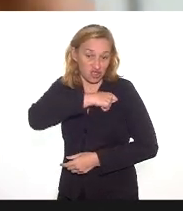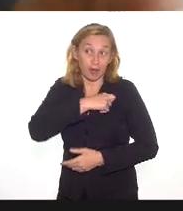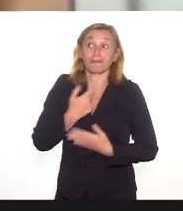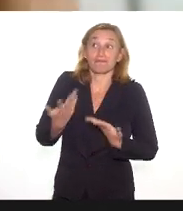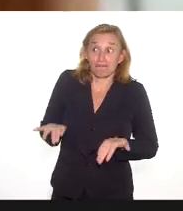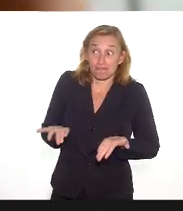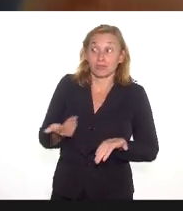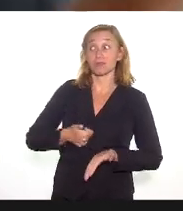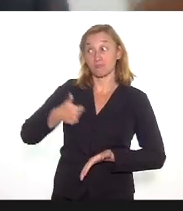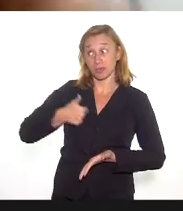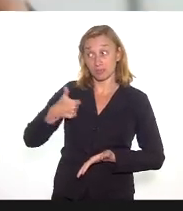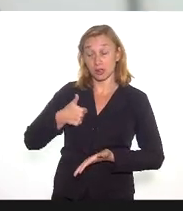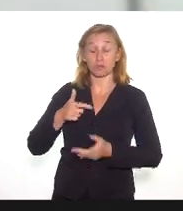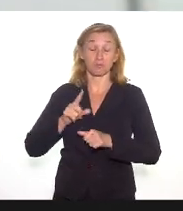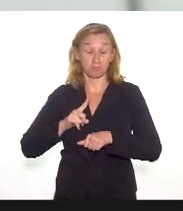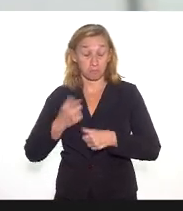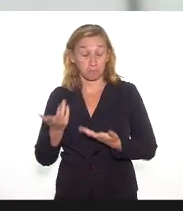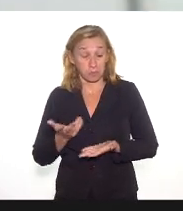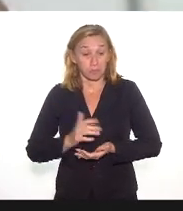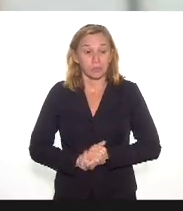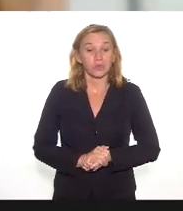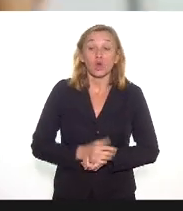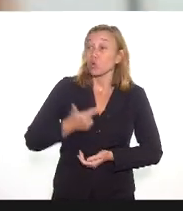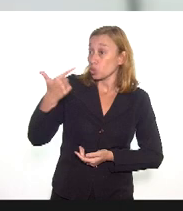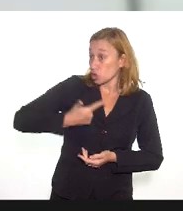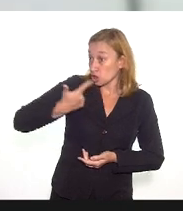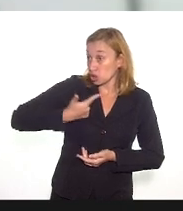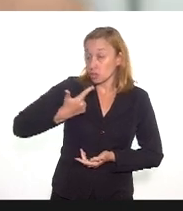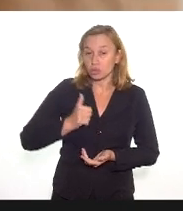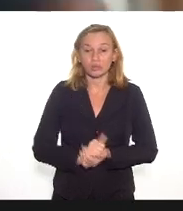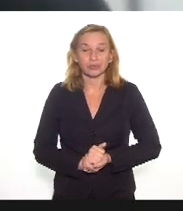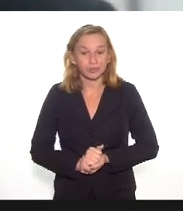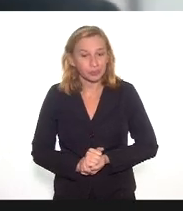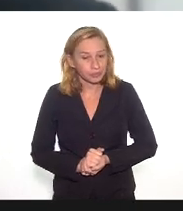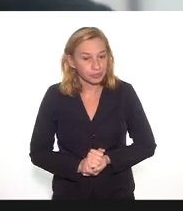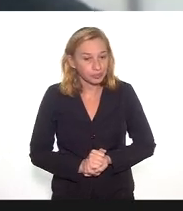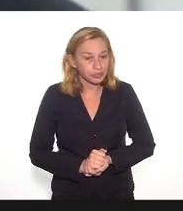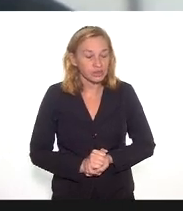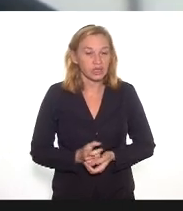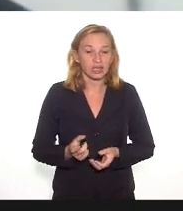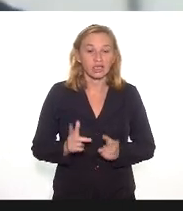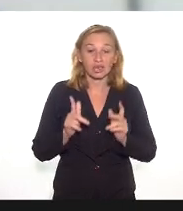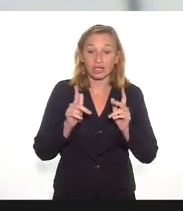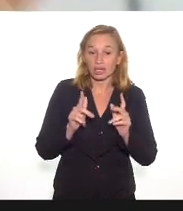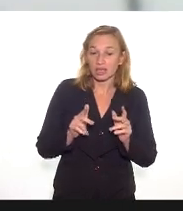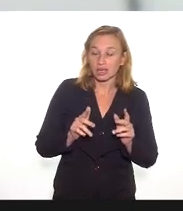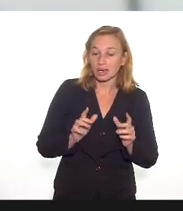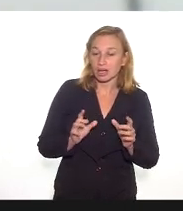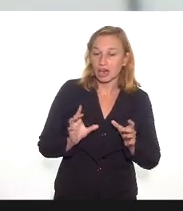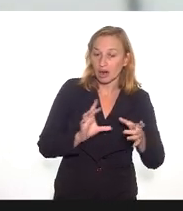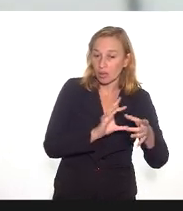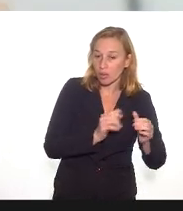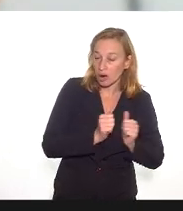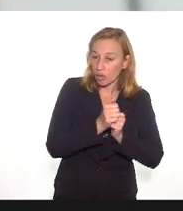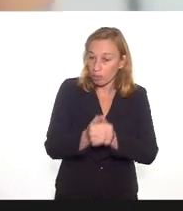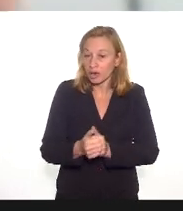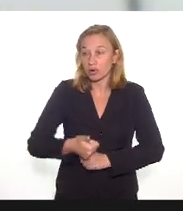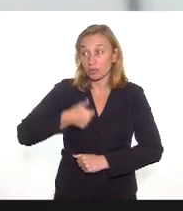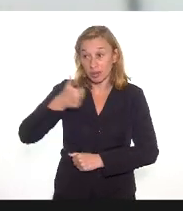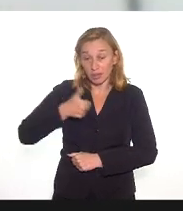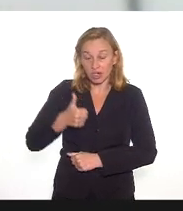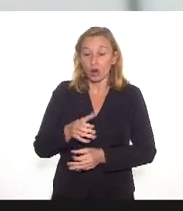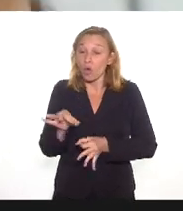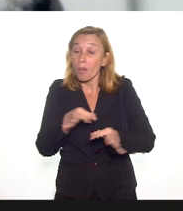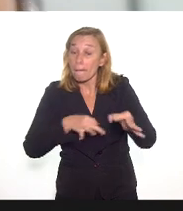esse é o primeiro instrumento. O segundo instrumento, que deriva do primeiro, é ter um